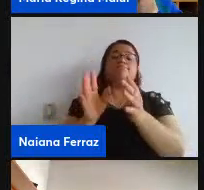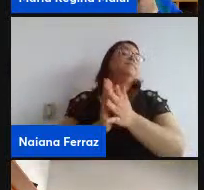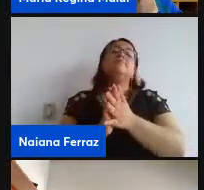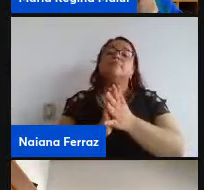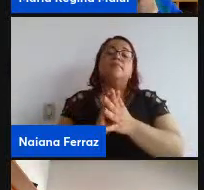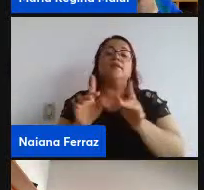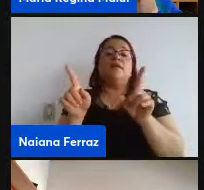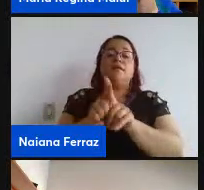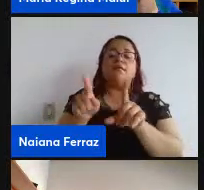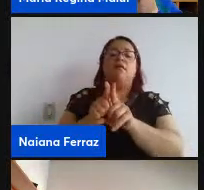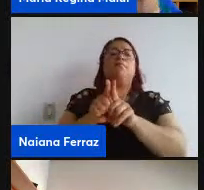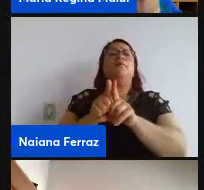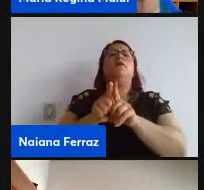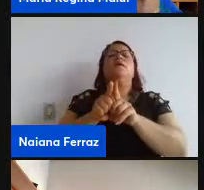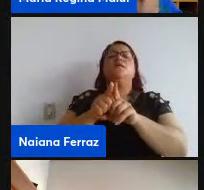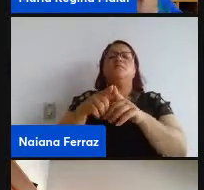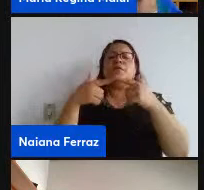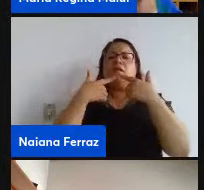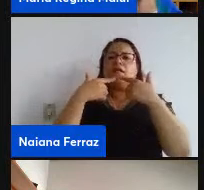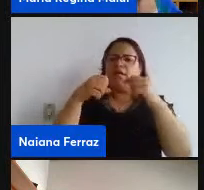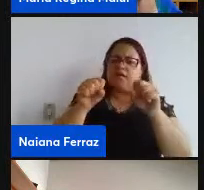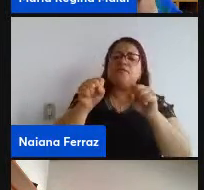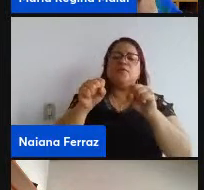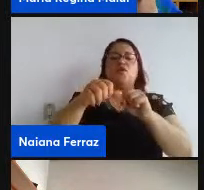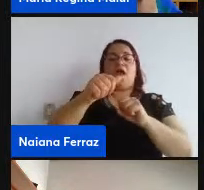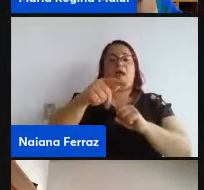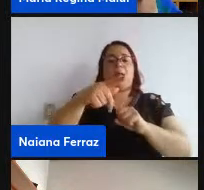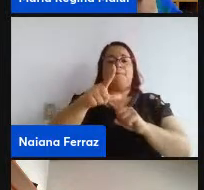da linguística, como a linguística aplicada, ok,